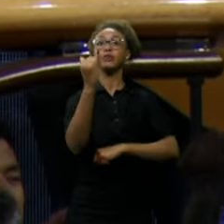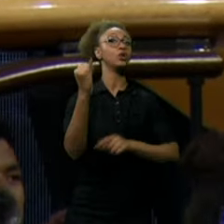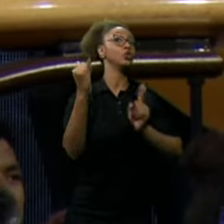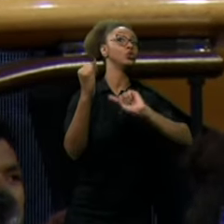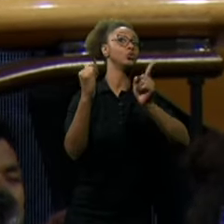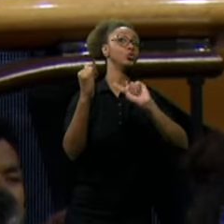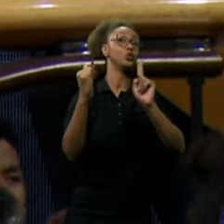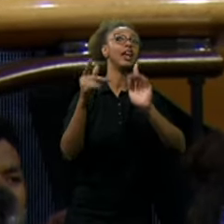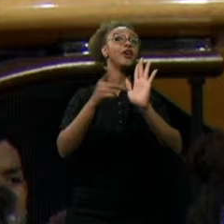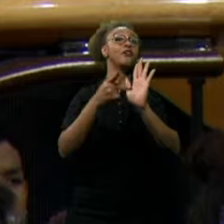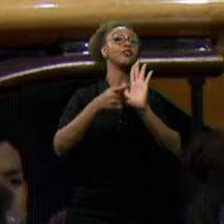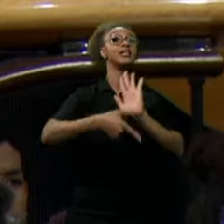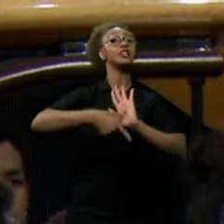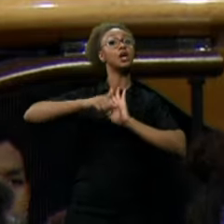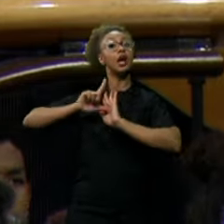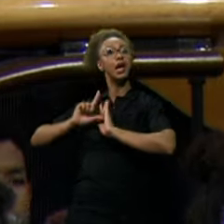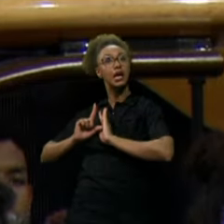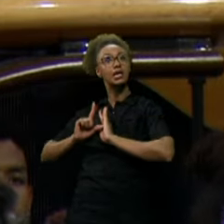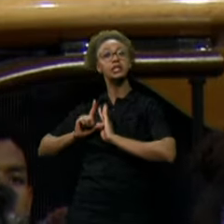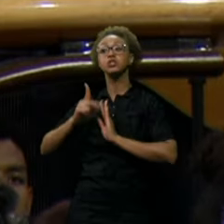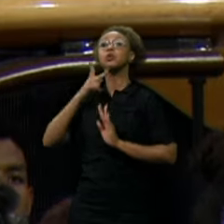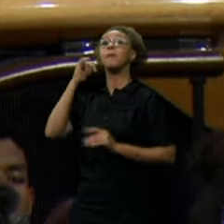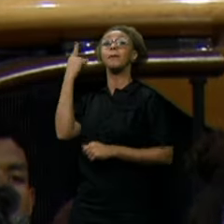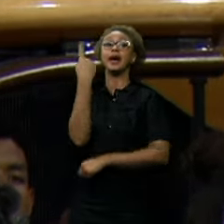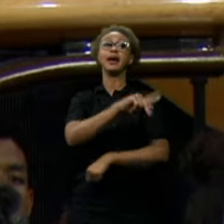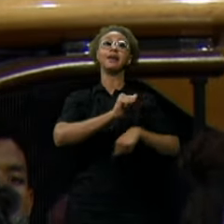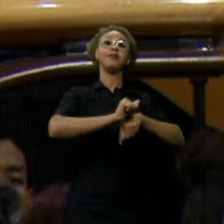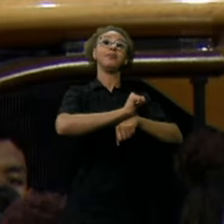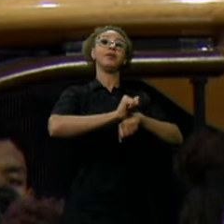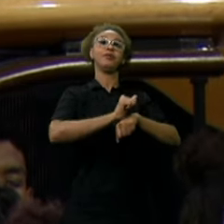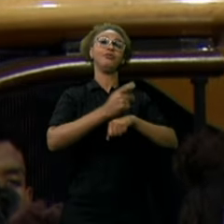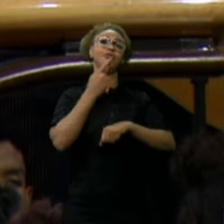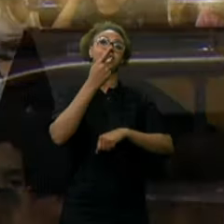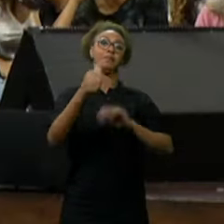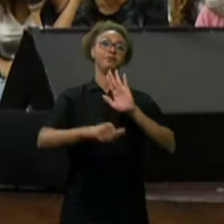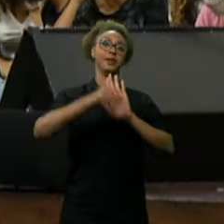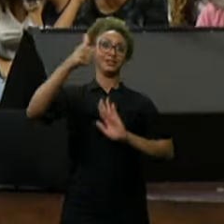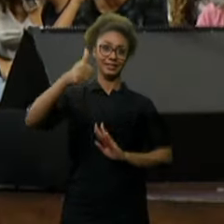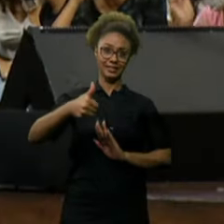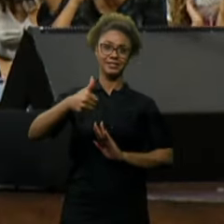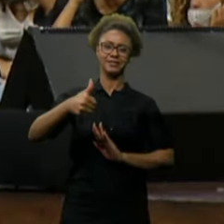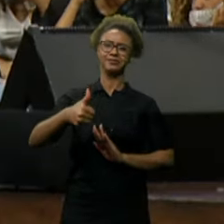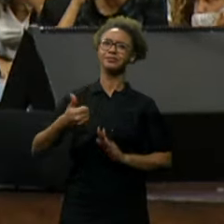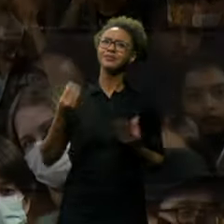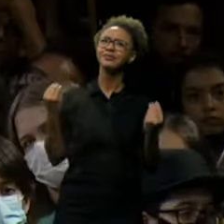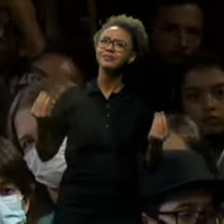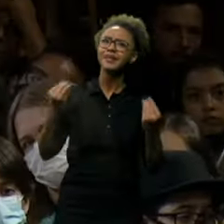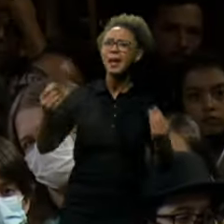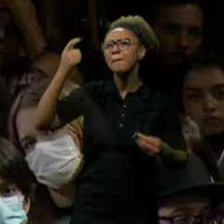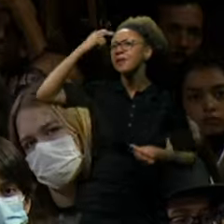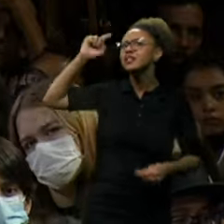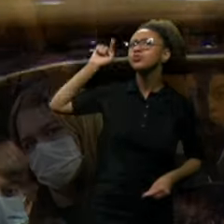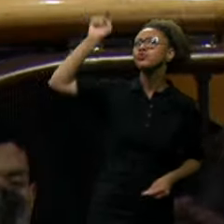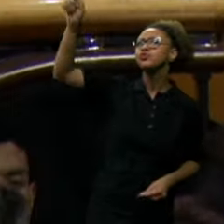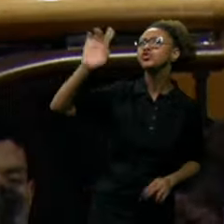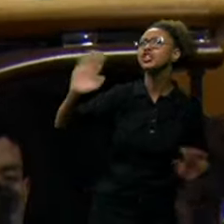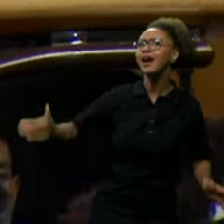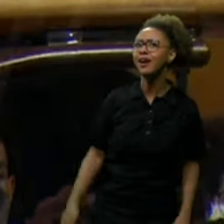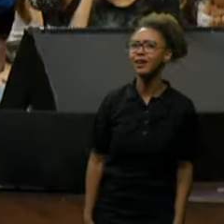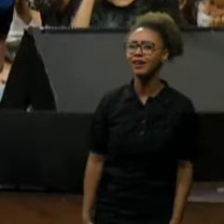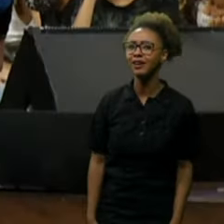quando fala com Abraão Mas é por intermédio de Terá pai de Abraão e o a visão do cara